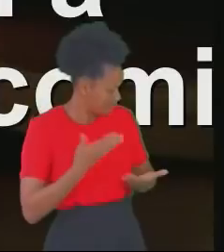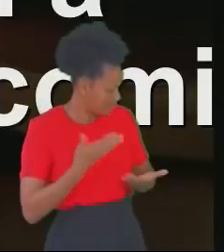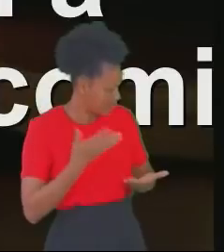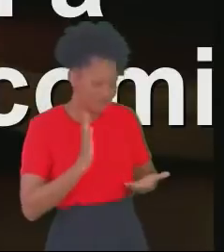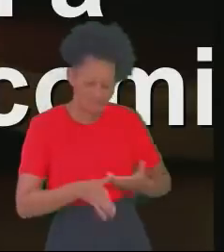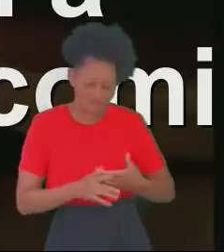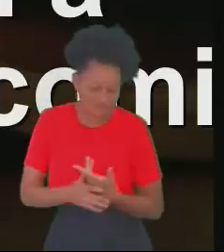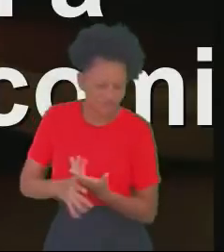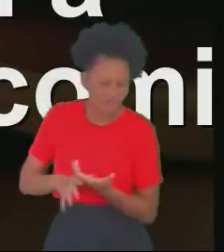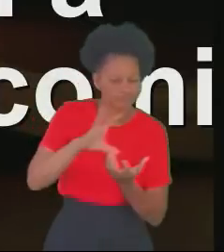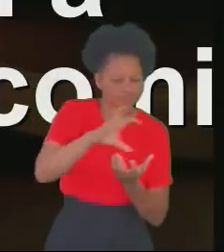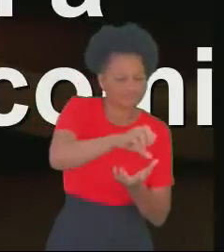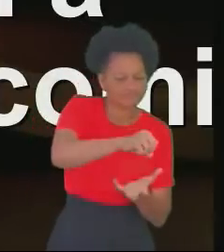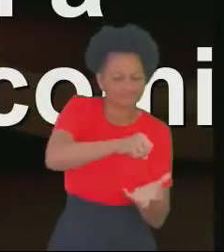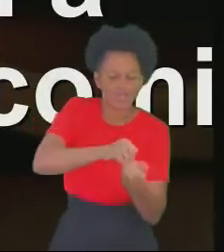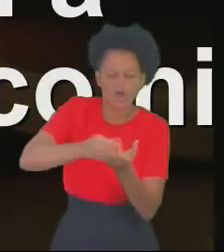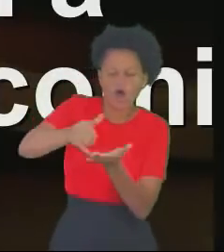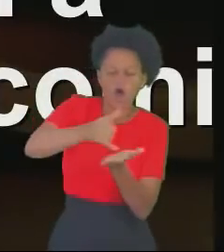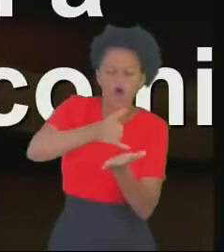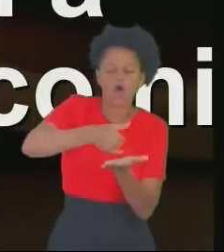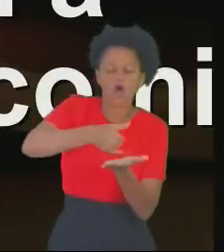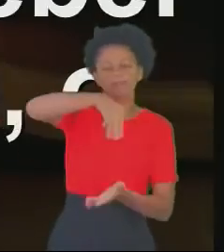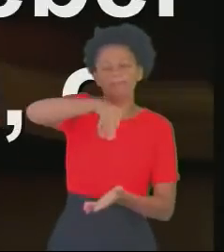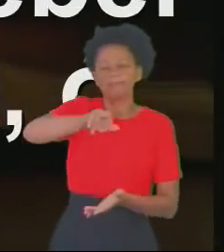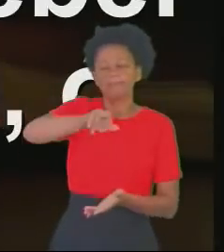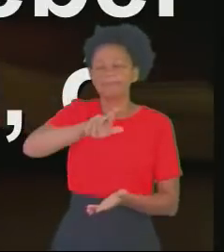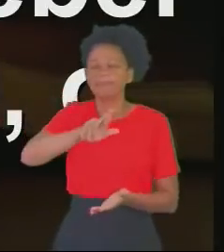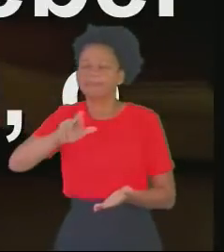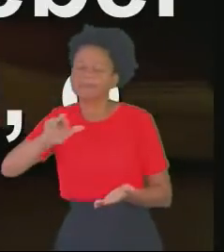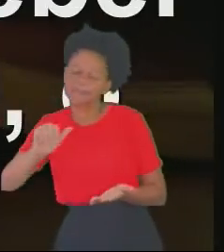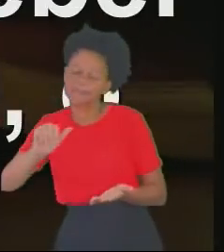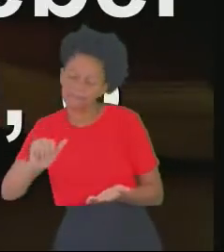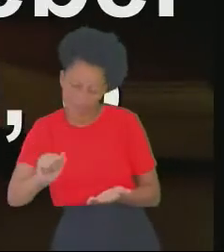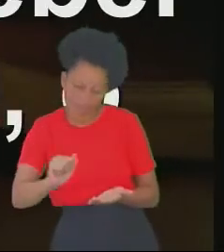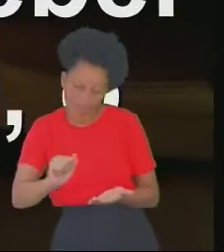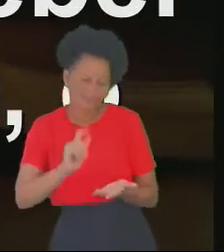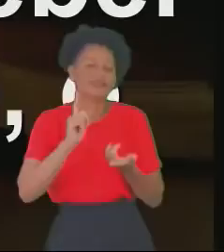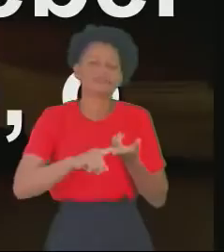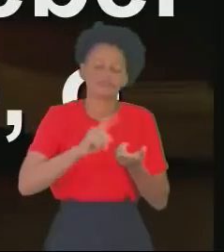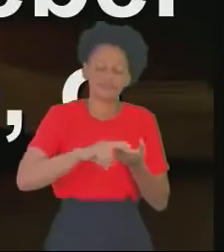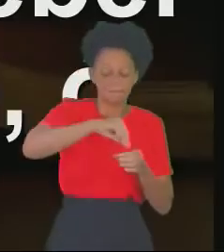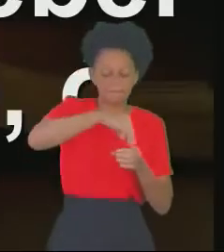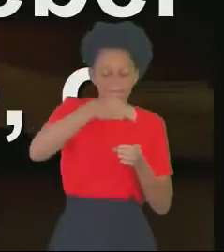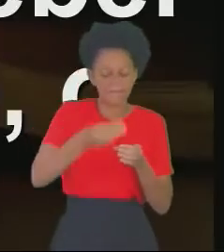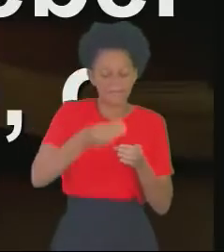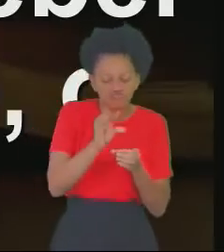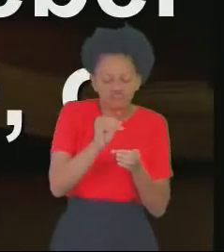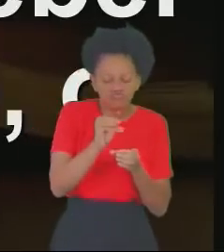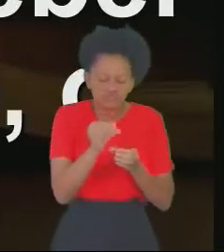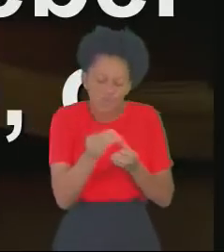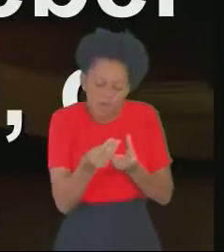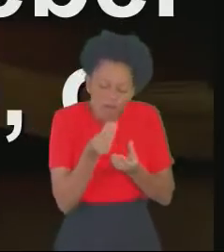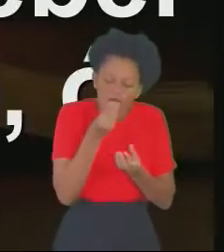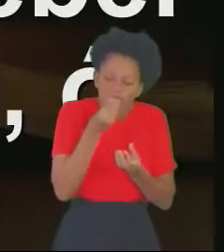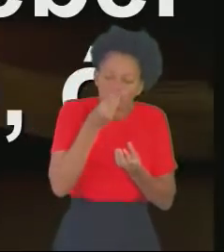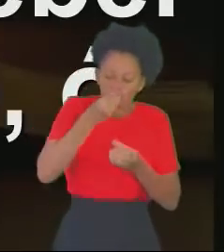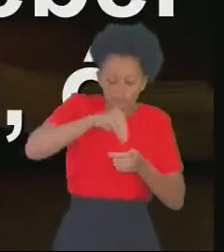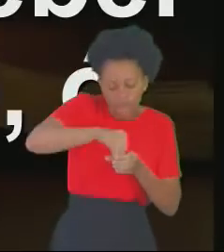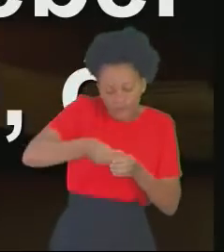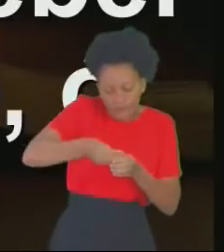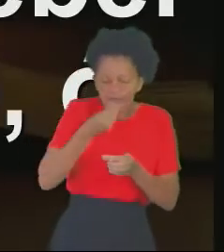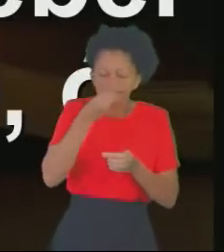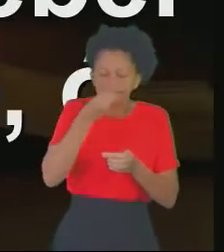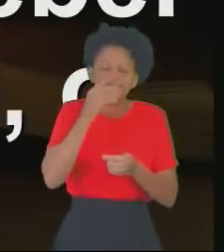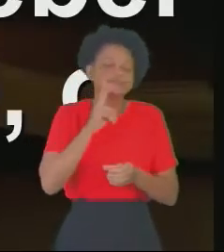mirra com a minha especiaria, comi o meu favo com o meu mel, bebi o meu vinho com o